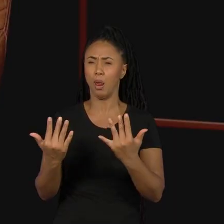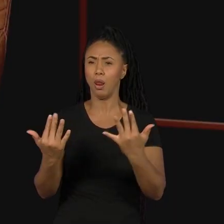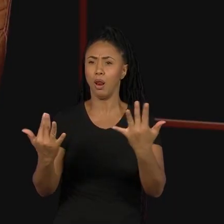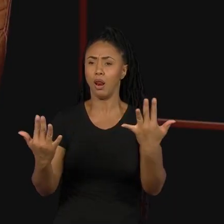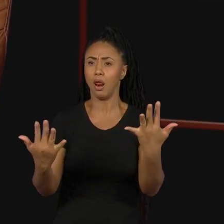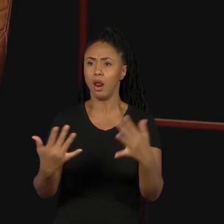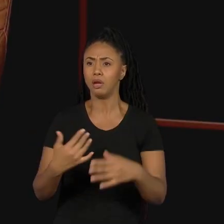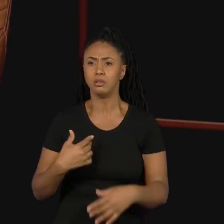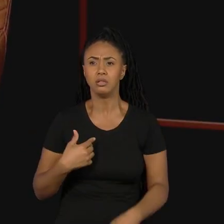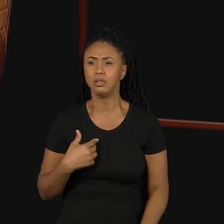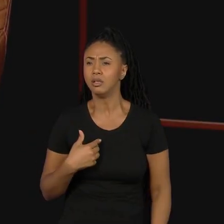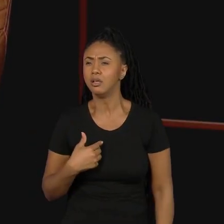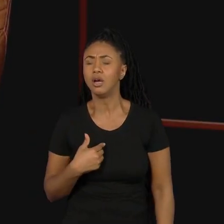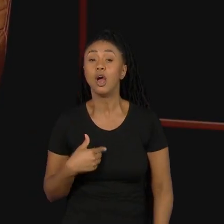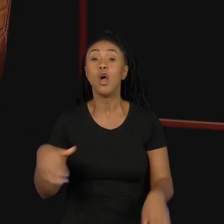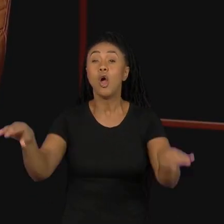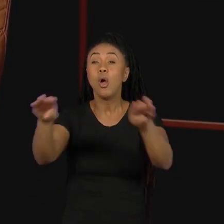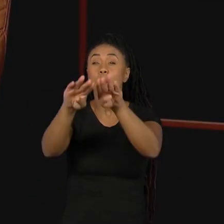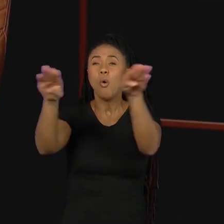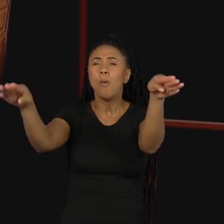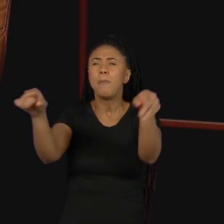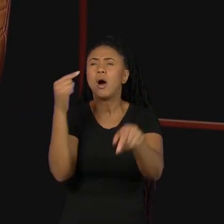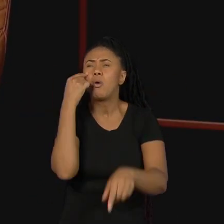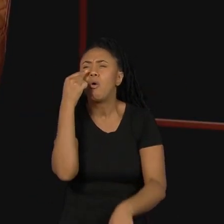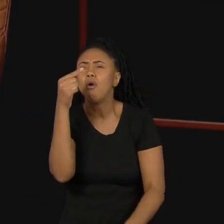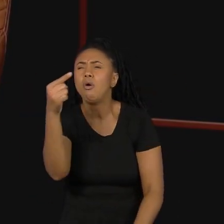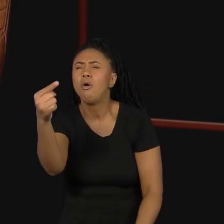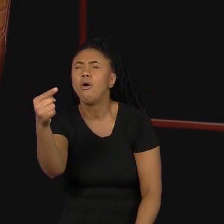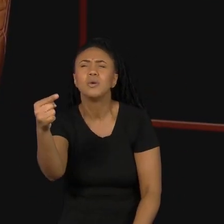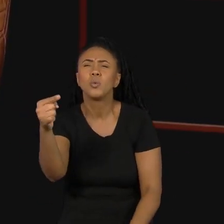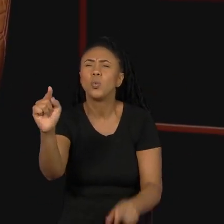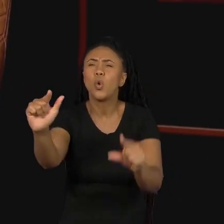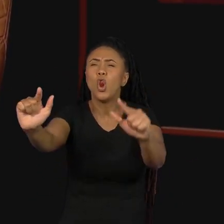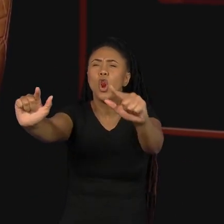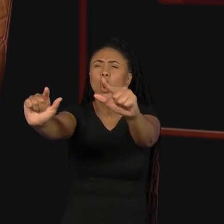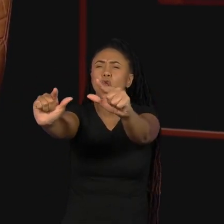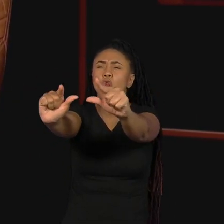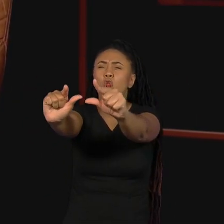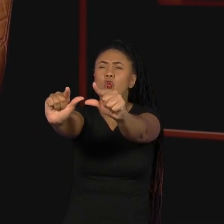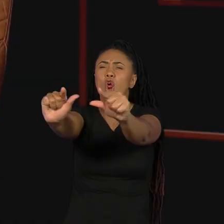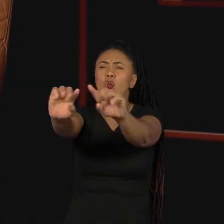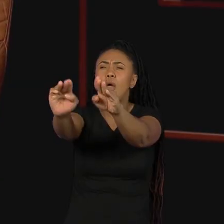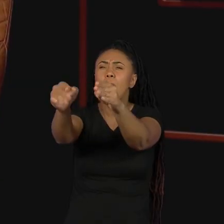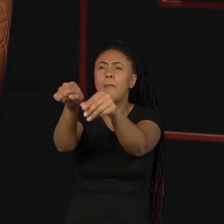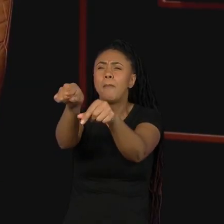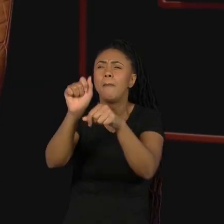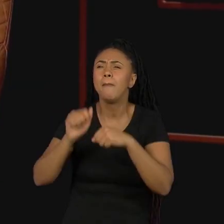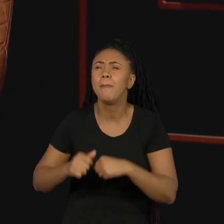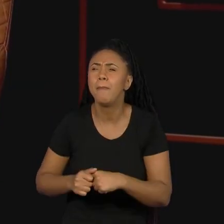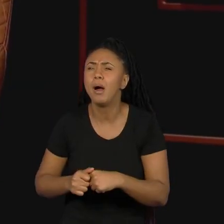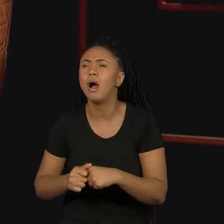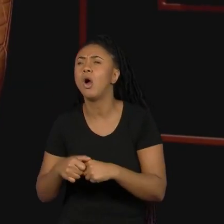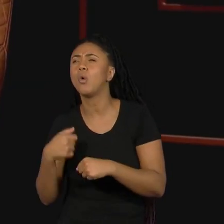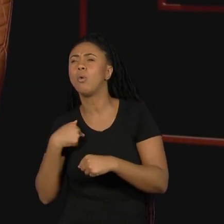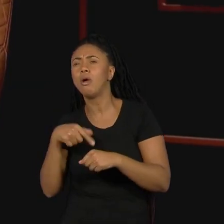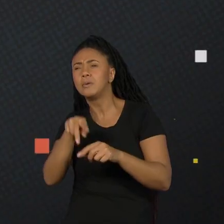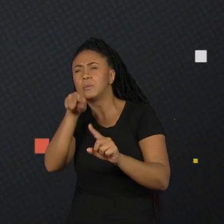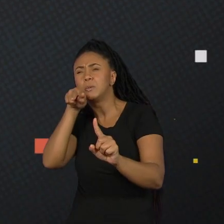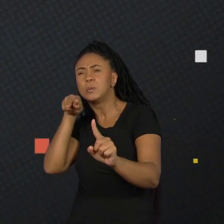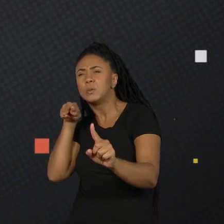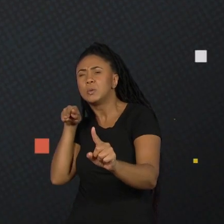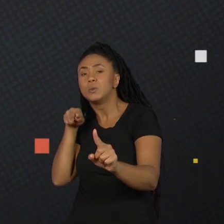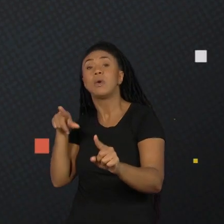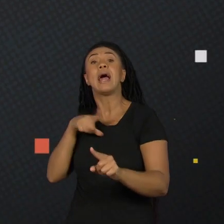andar, o palco estava tão longe que não dava para ver se o cantor tinha barba. E vi o concerto, aí de noite estava tocando uma bandinha chamada